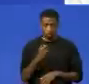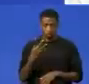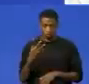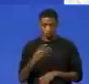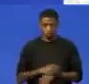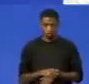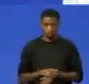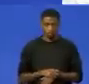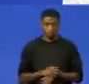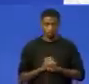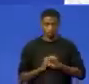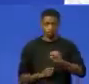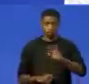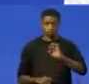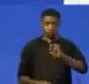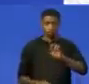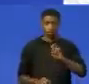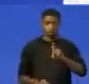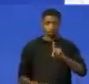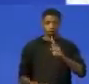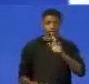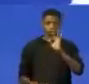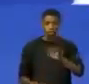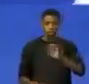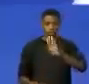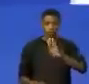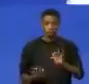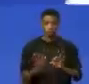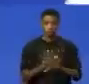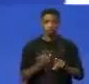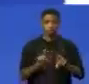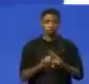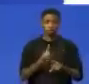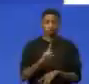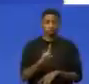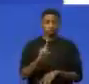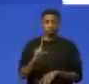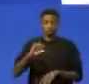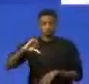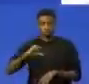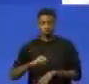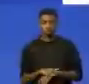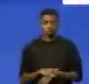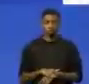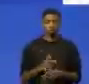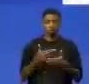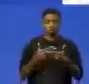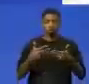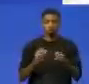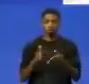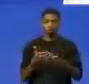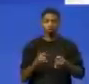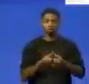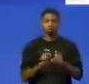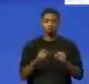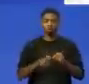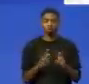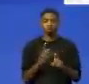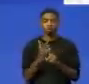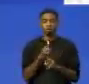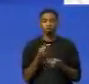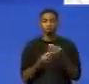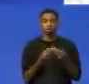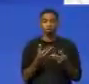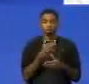114 é um éster. Tudo bem? Alternativa B. Questão 119, diversos produtos naturais podem ser obtidos